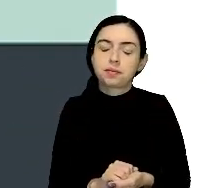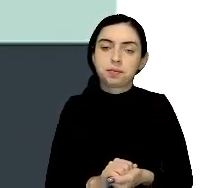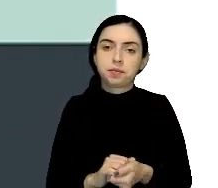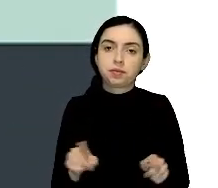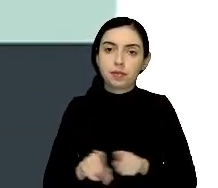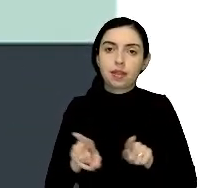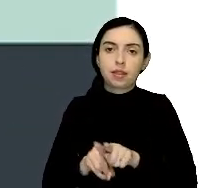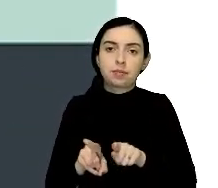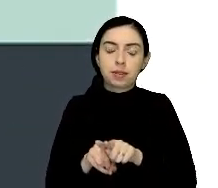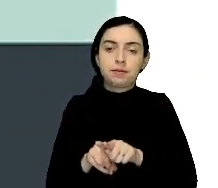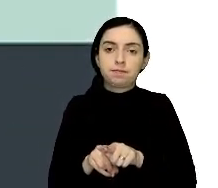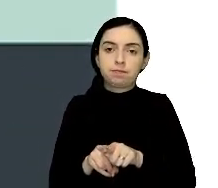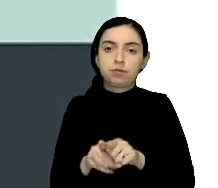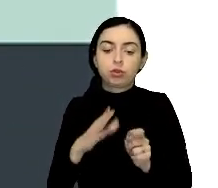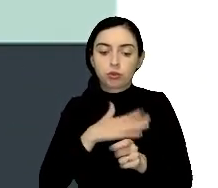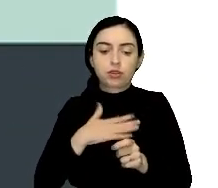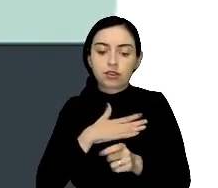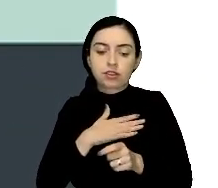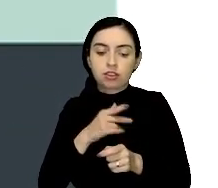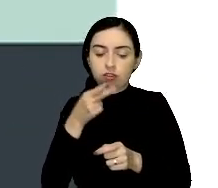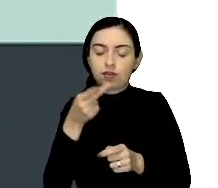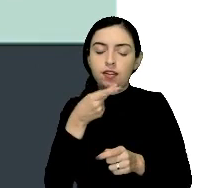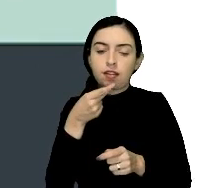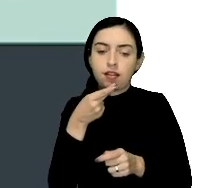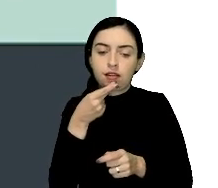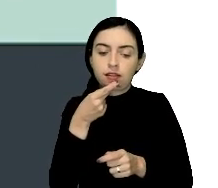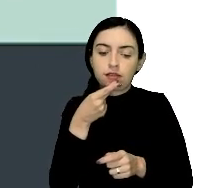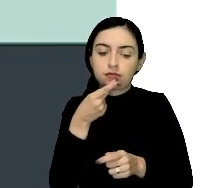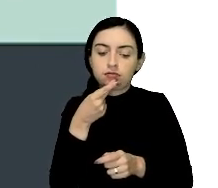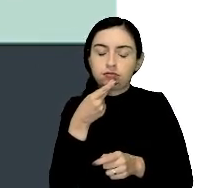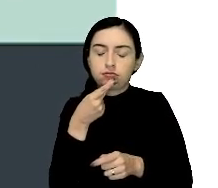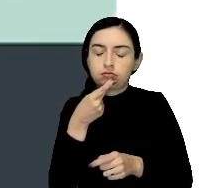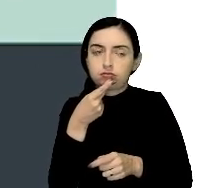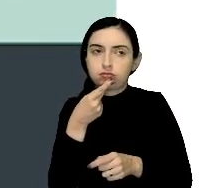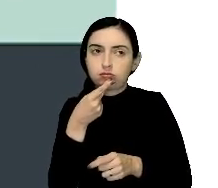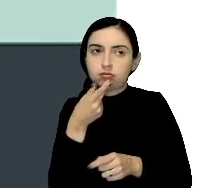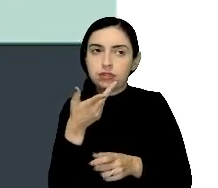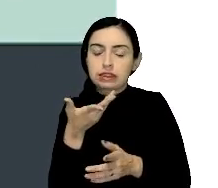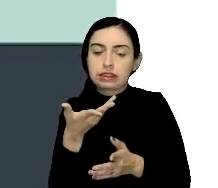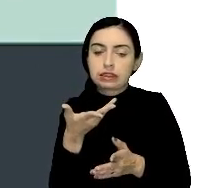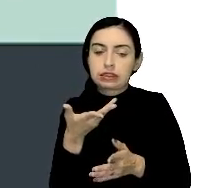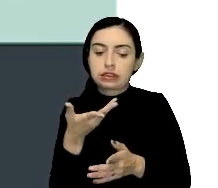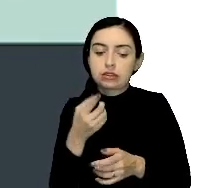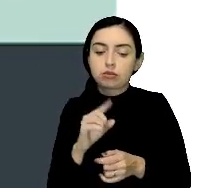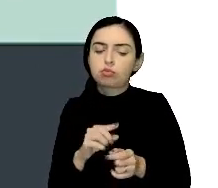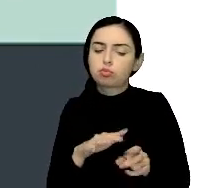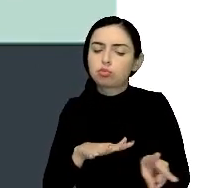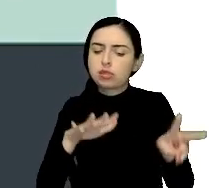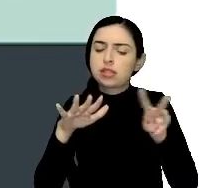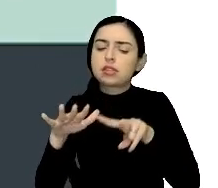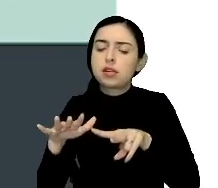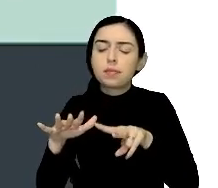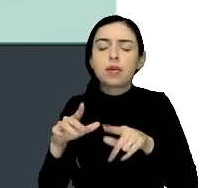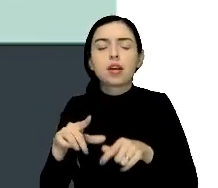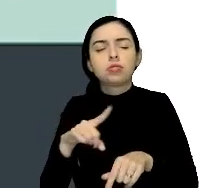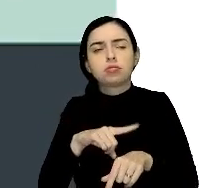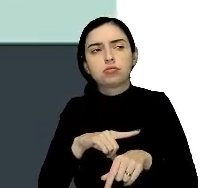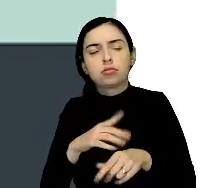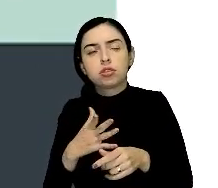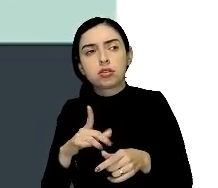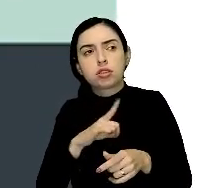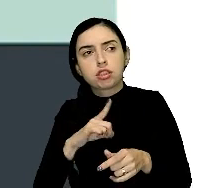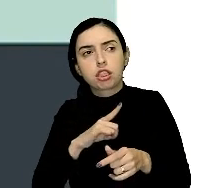Também gostaria de dizer que daqui a uma semana a gente vai ter um